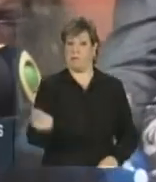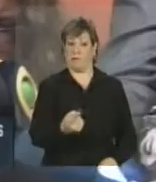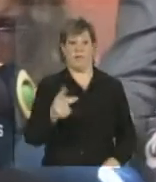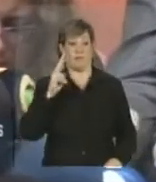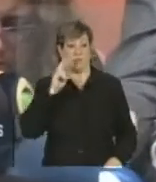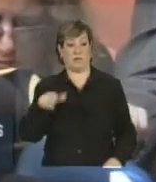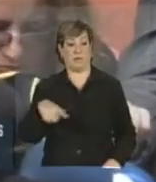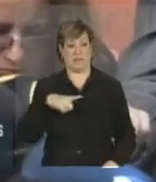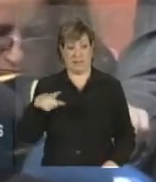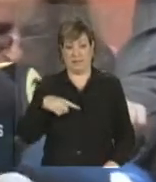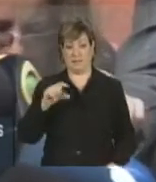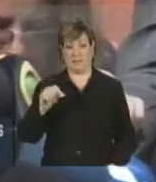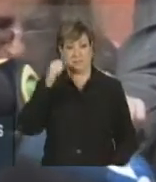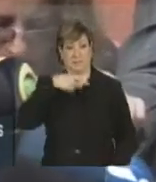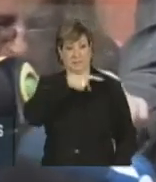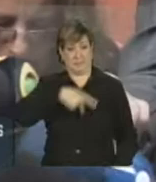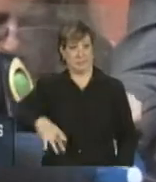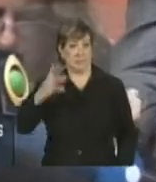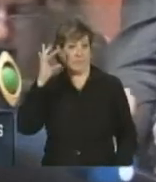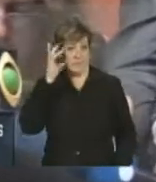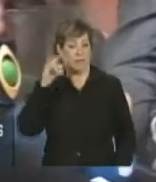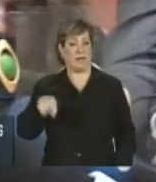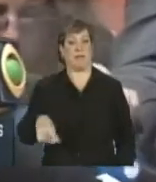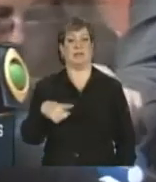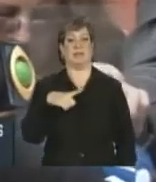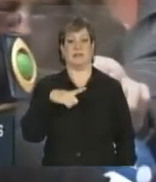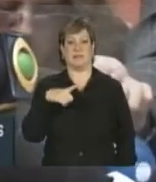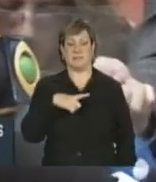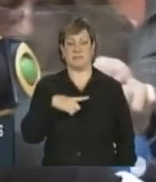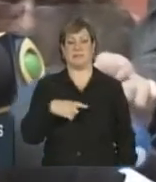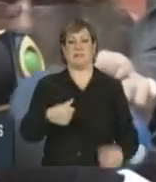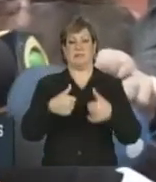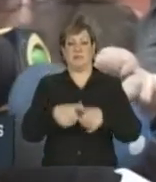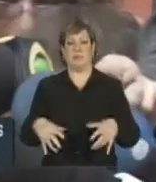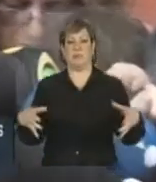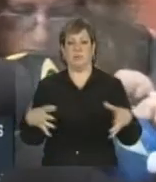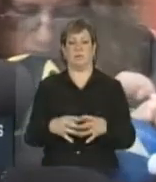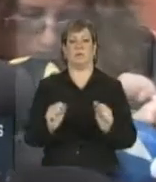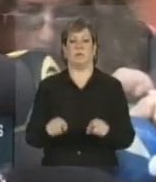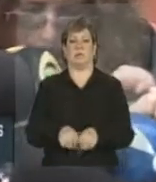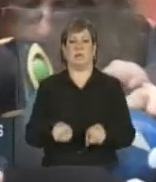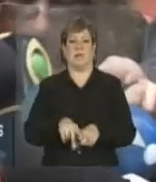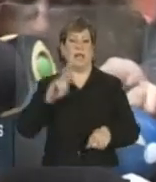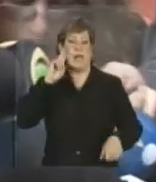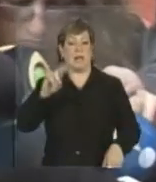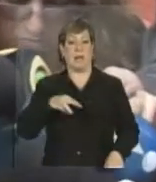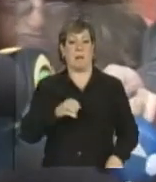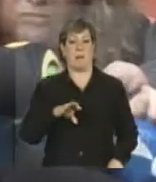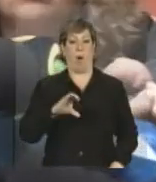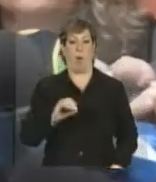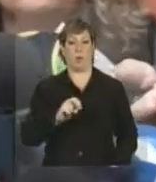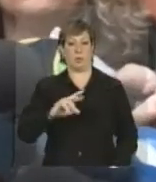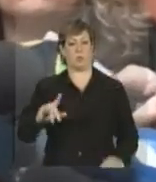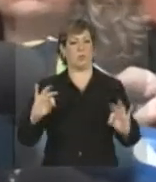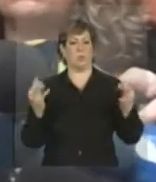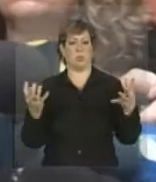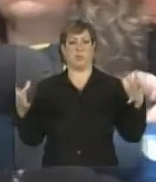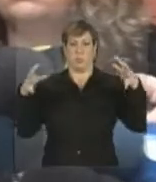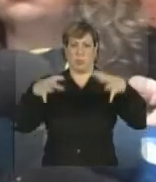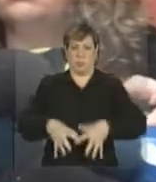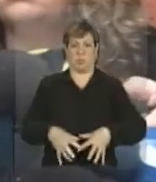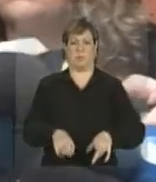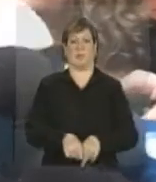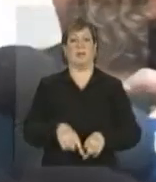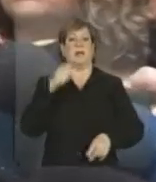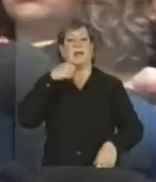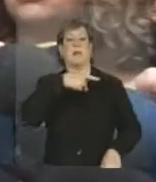bom, além da presidenta Dilma Rousseff, obviamente, estiveram presentes os líderes do Mercosul, todos, né? Presidenta